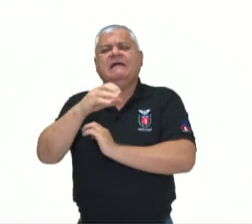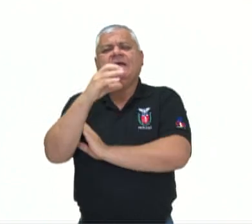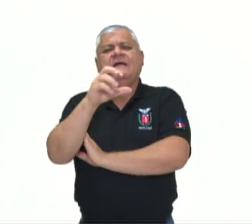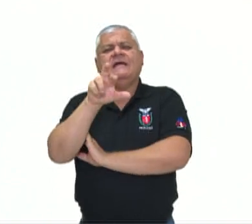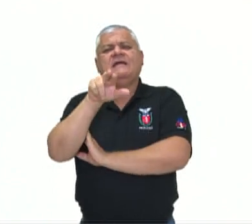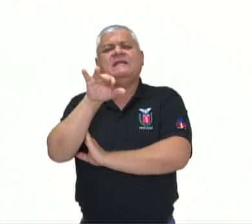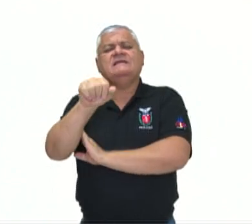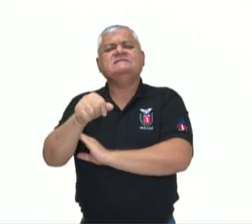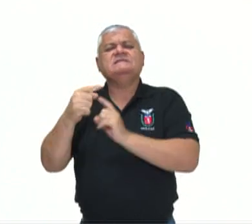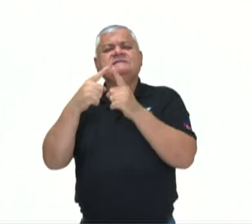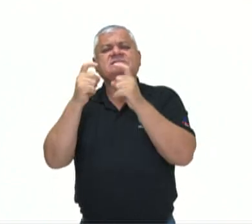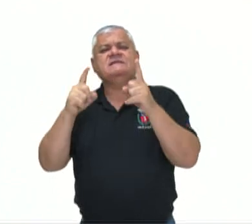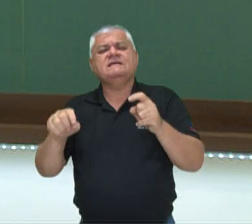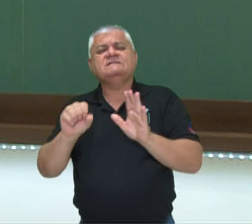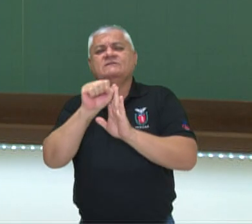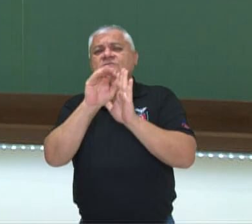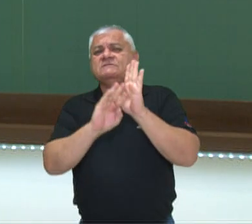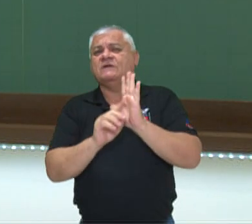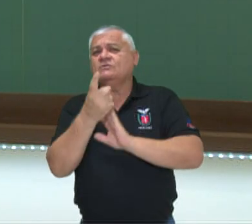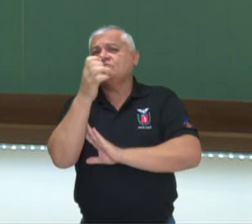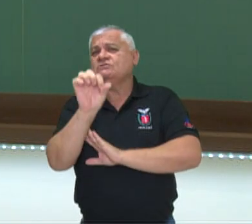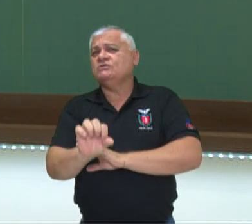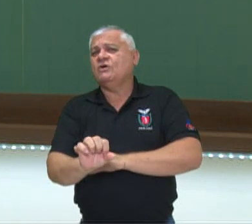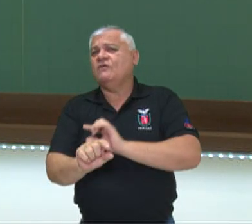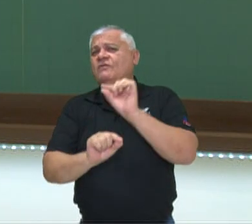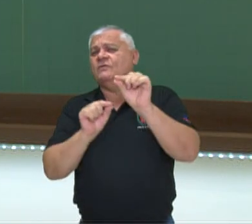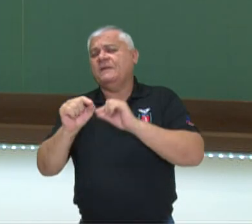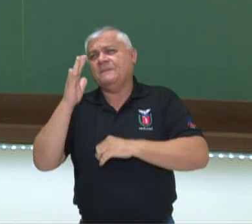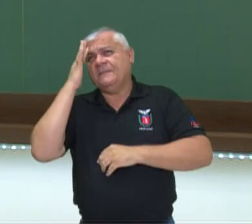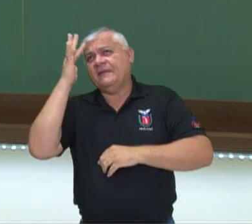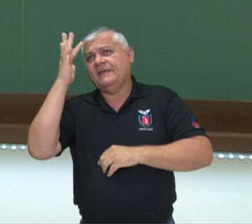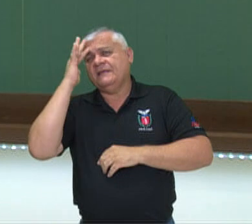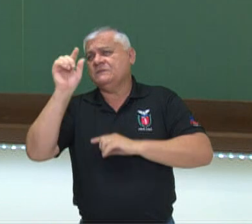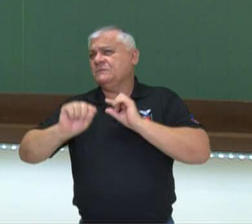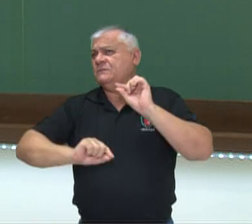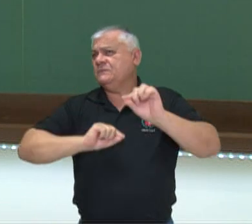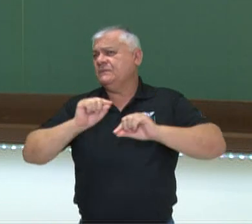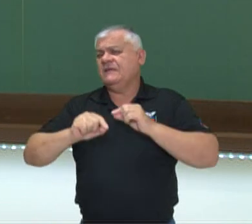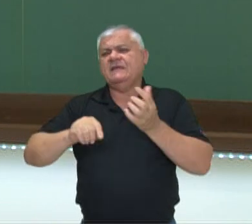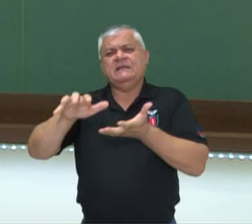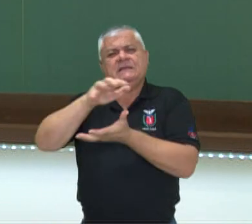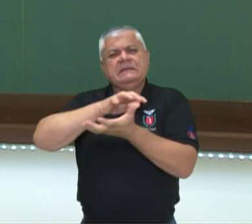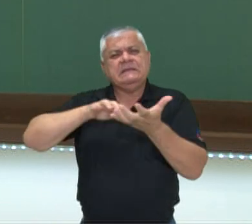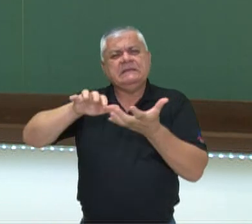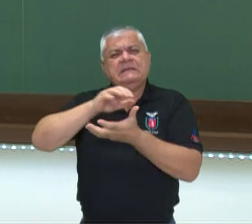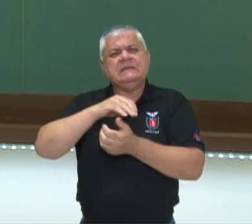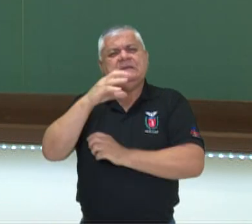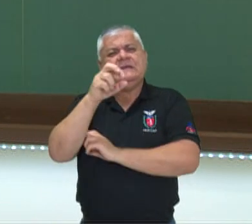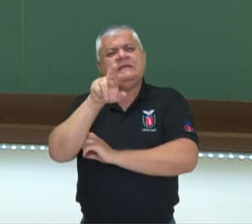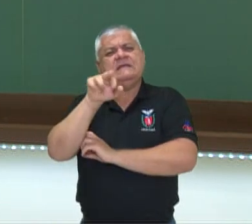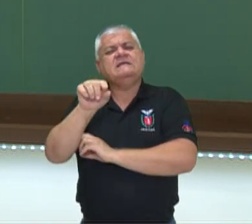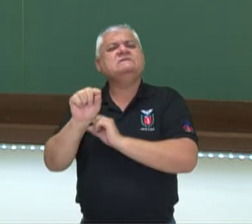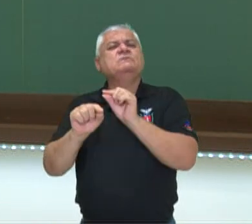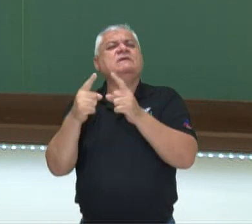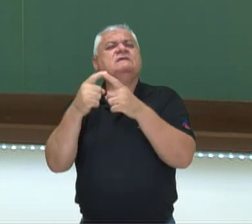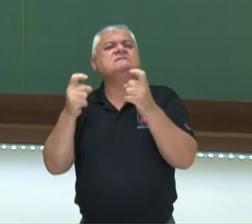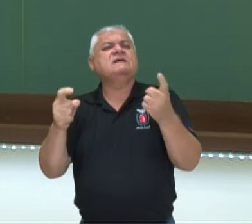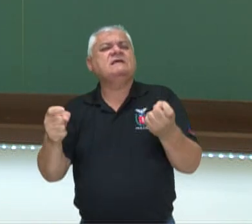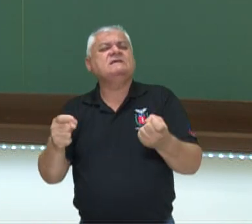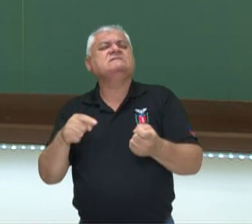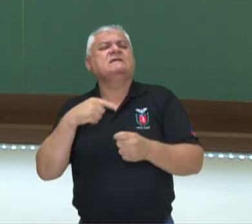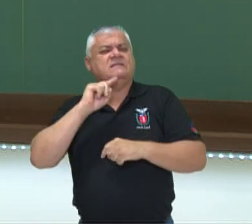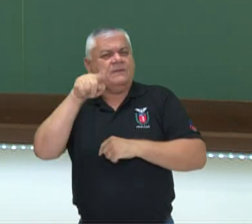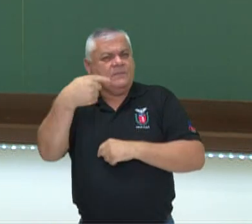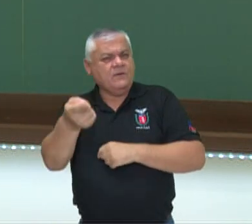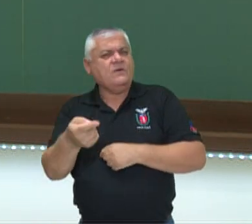século XIX. Pensem então sobre esses contextos aí de crise da ciência, o que se entende por isso. Daqui